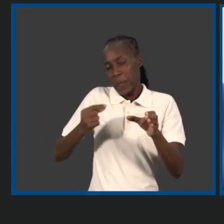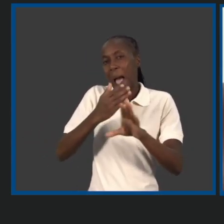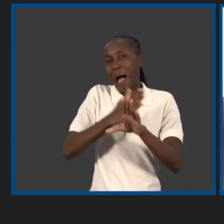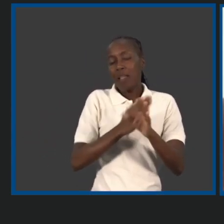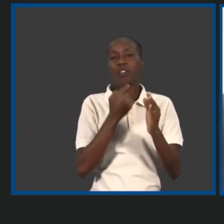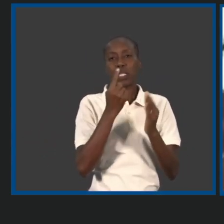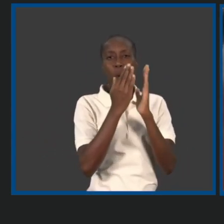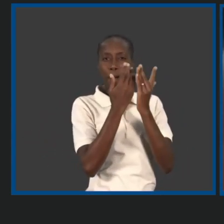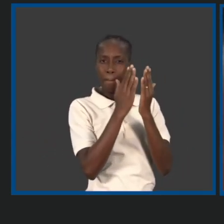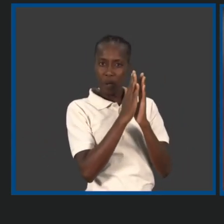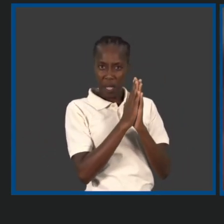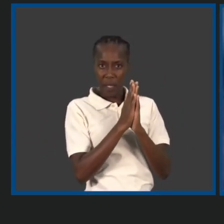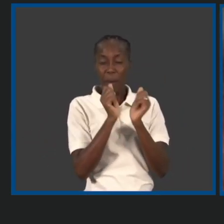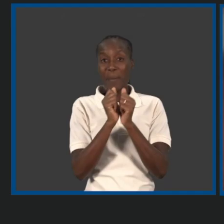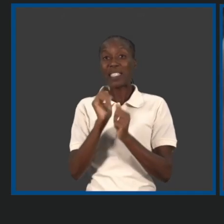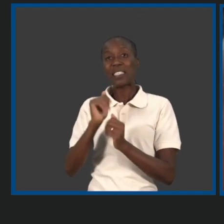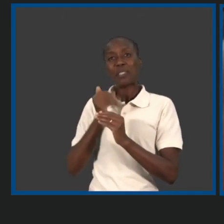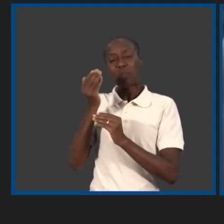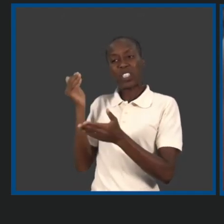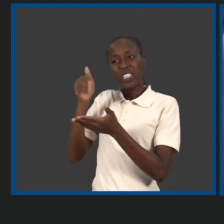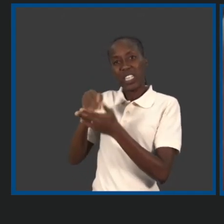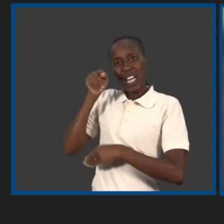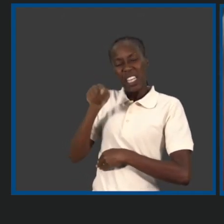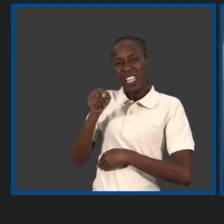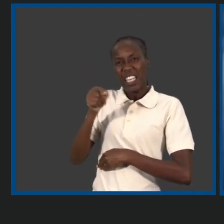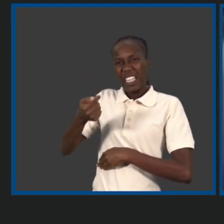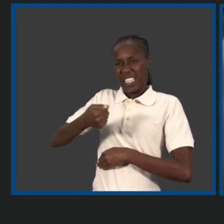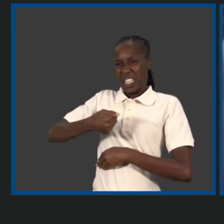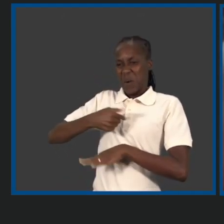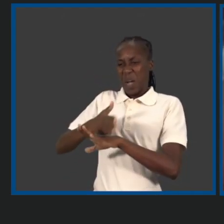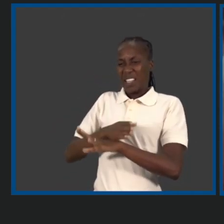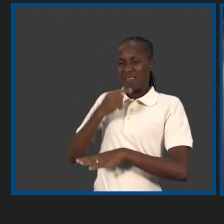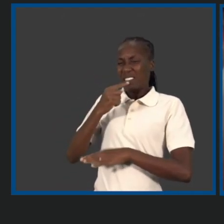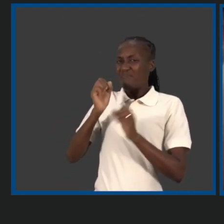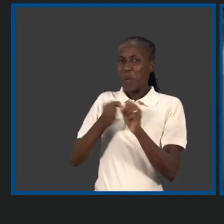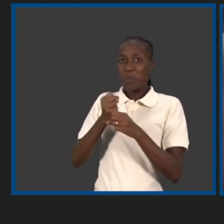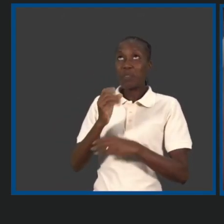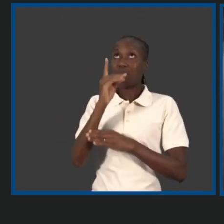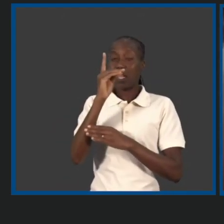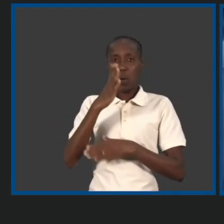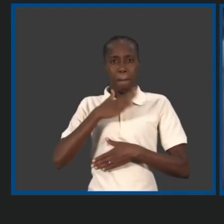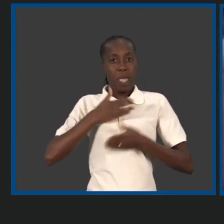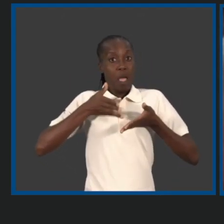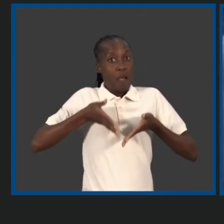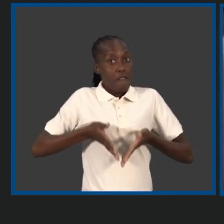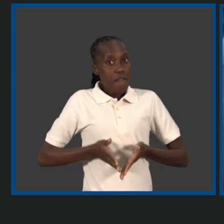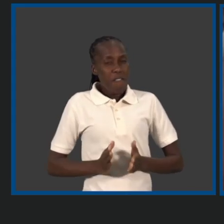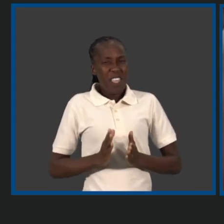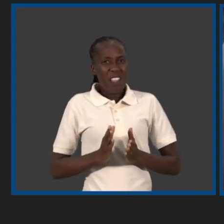Mas mesmo até na estrada não foi fácil chegar. Eu disse, não é possível, Deus. Minha filha,